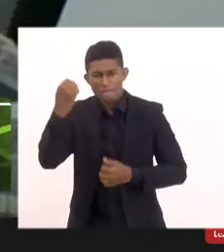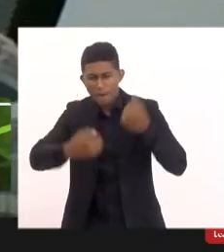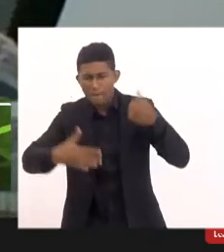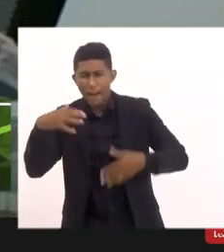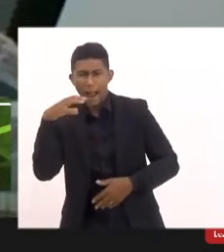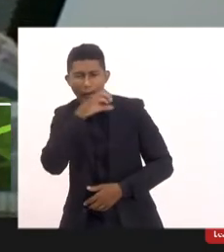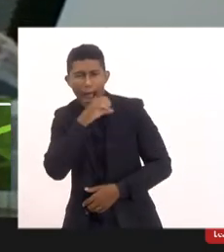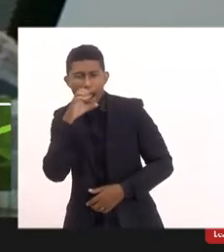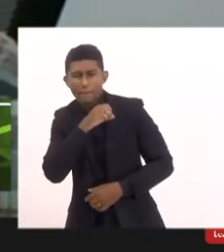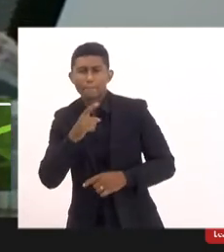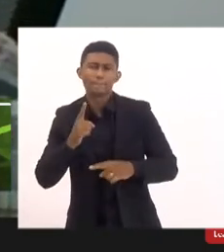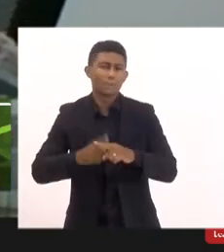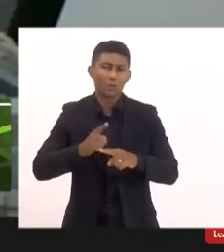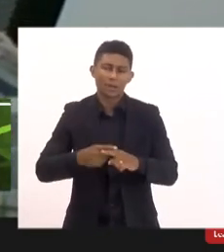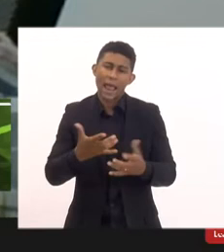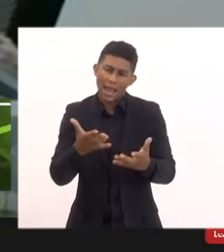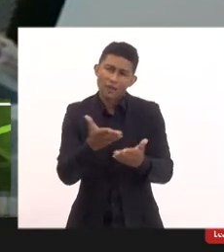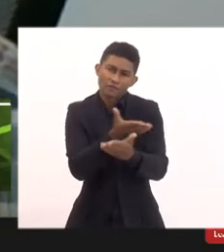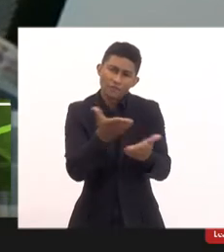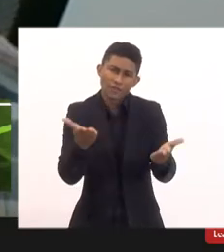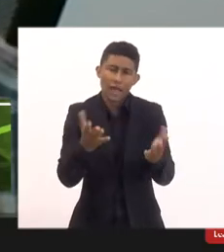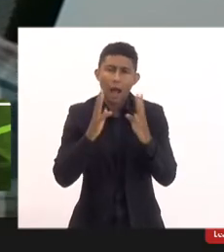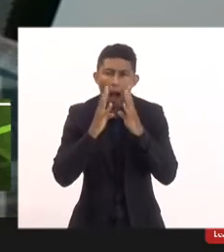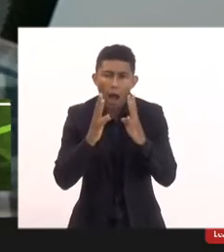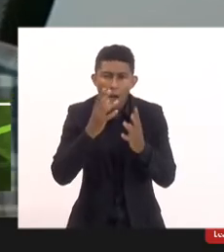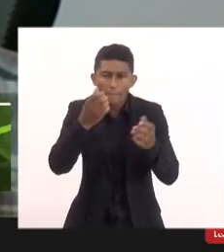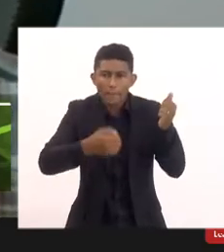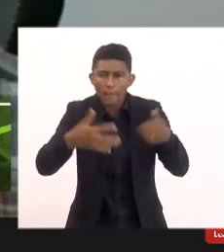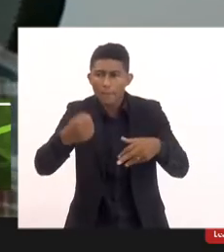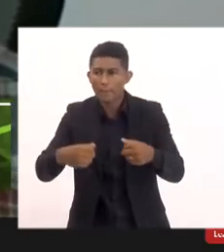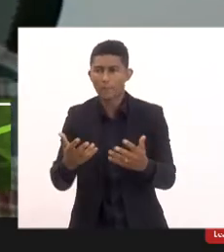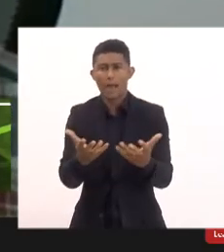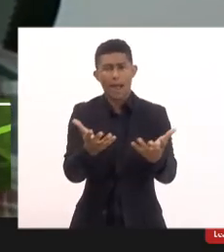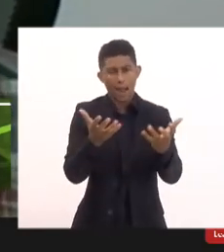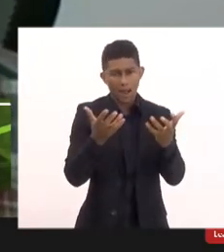ouvir mais aí os problemas relacionados a esse retorno.